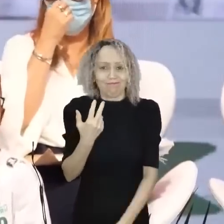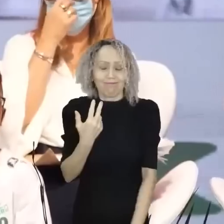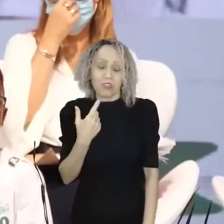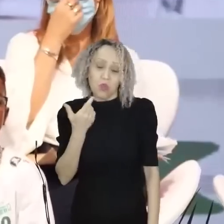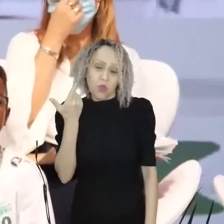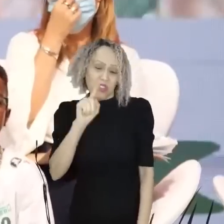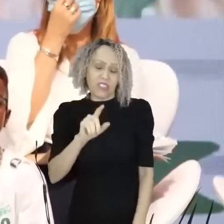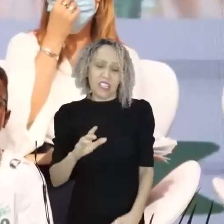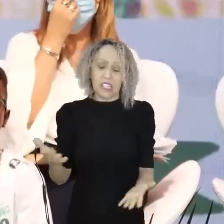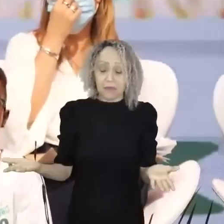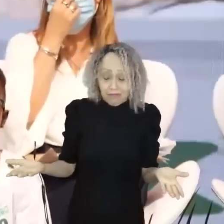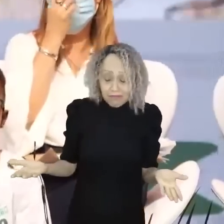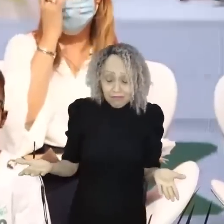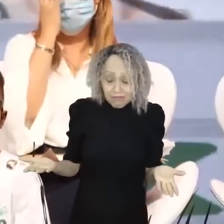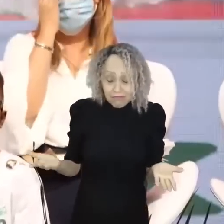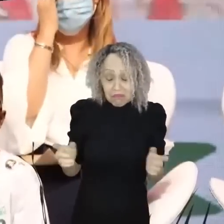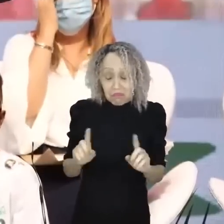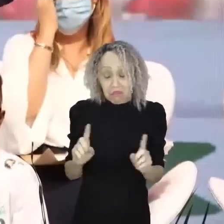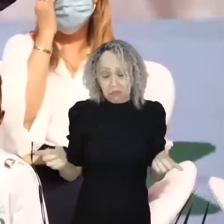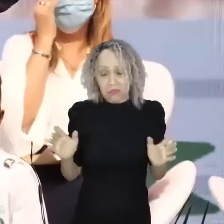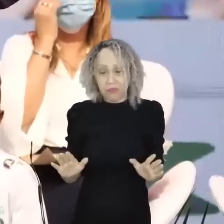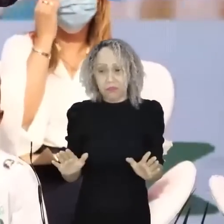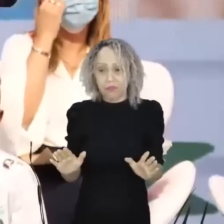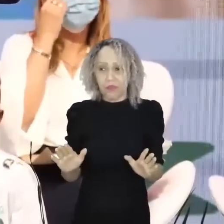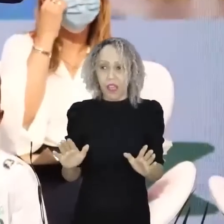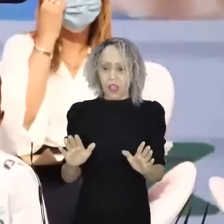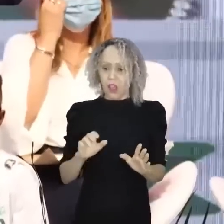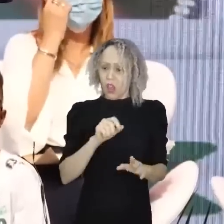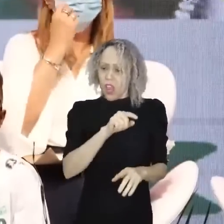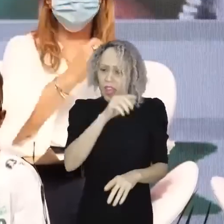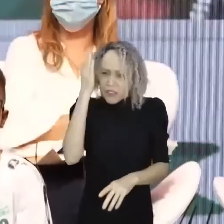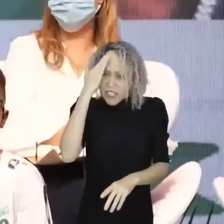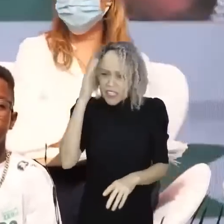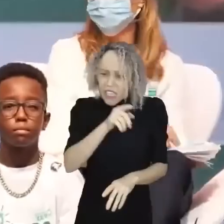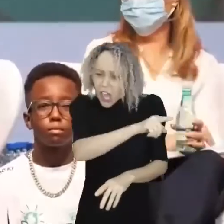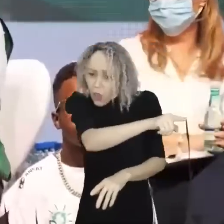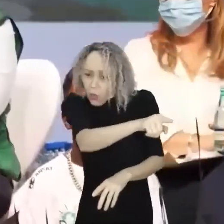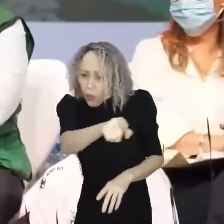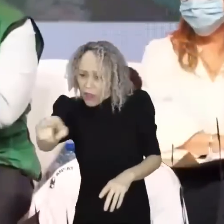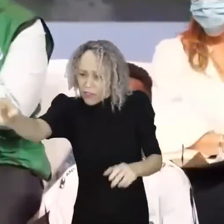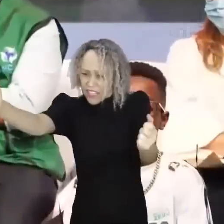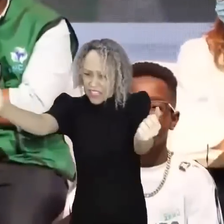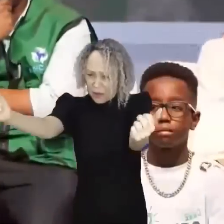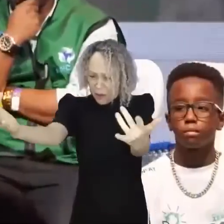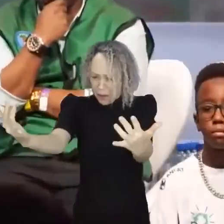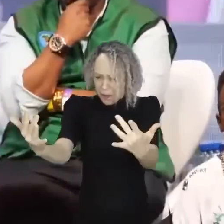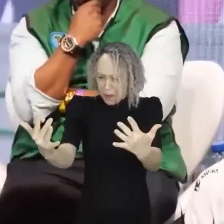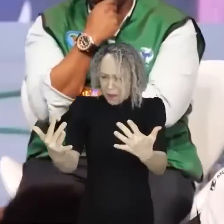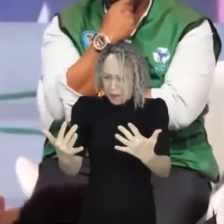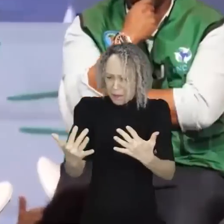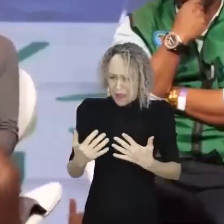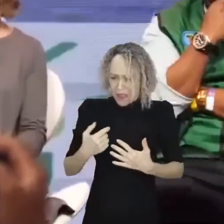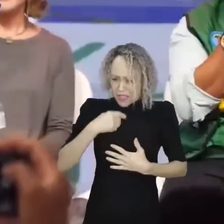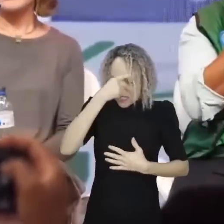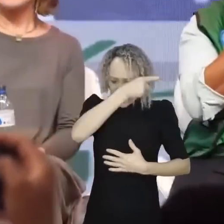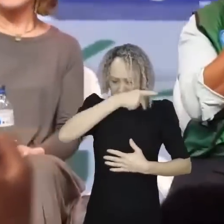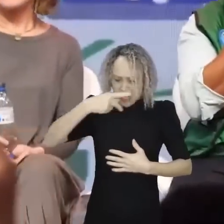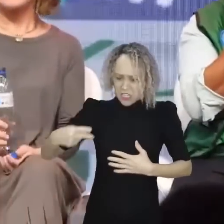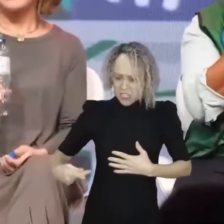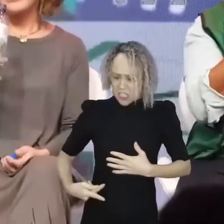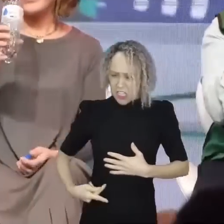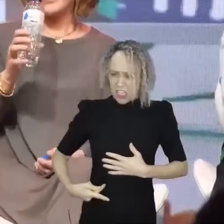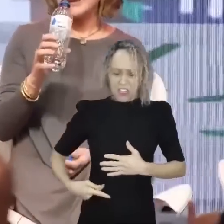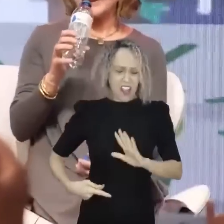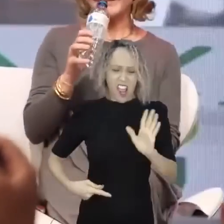ir até o presidente da República. Sou eu. Sou eu, presidente da República, que tenho que vir até vocês